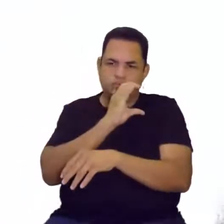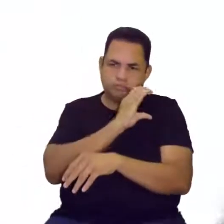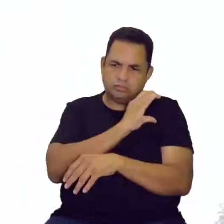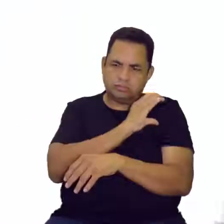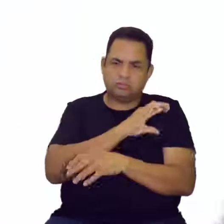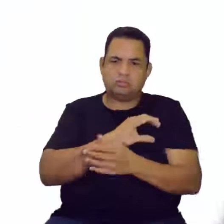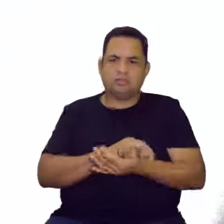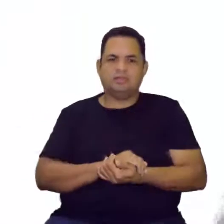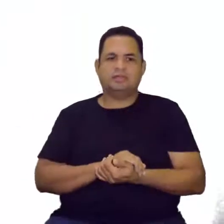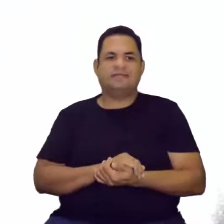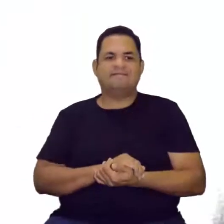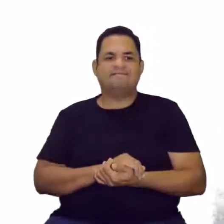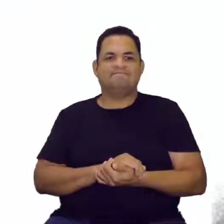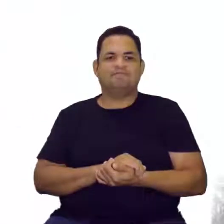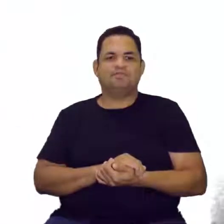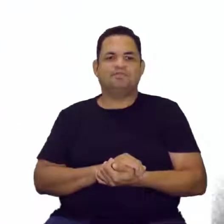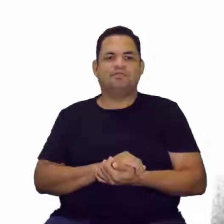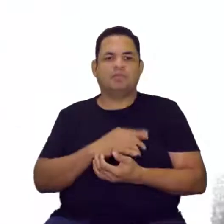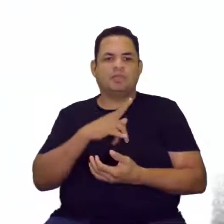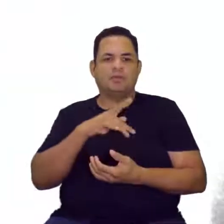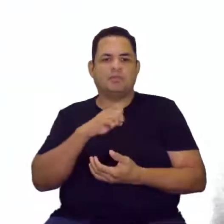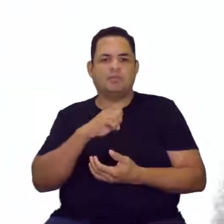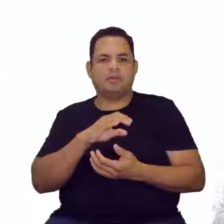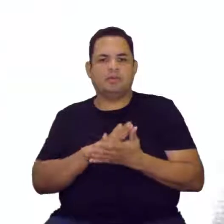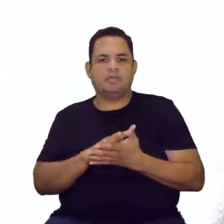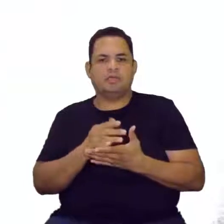global. Conforme o painel